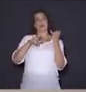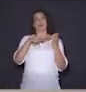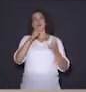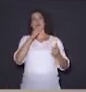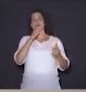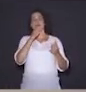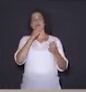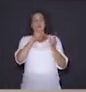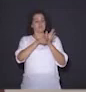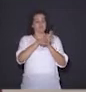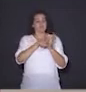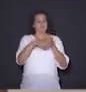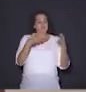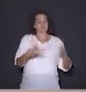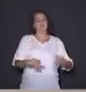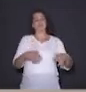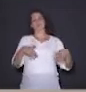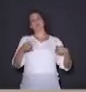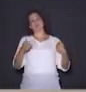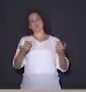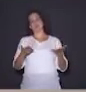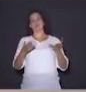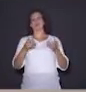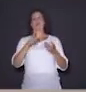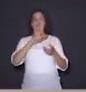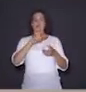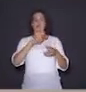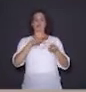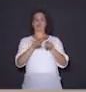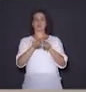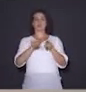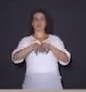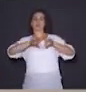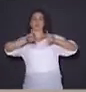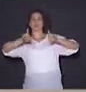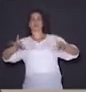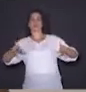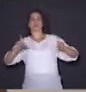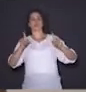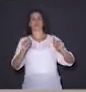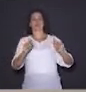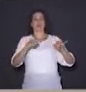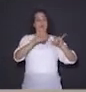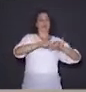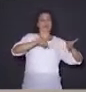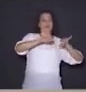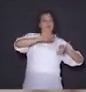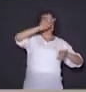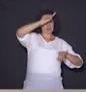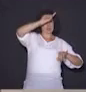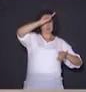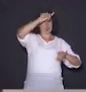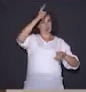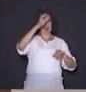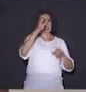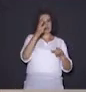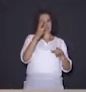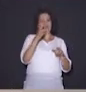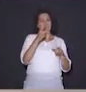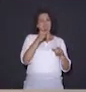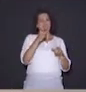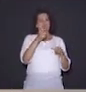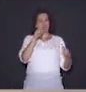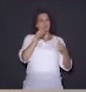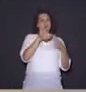verificados enfim não existem também existe também uma uma diferença entre uma notícia criada maliciosamente para enganar as pessoas